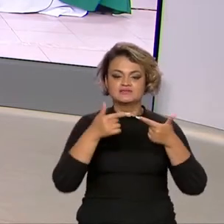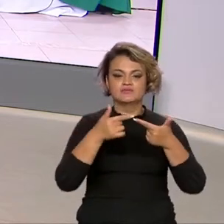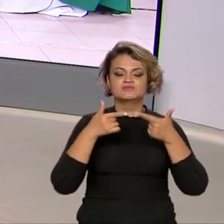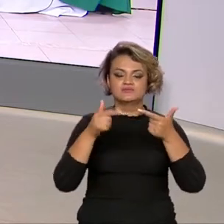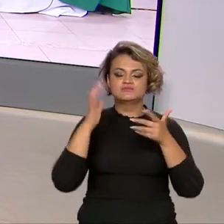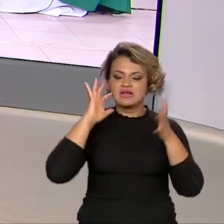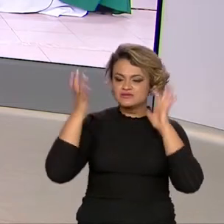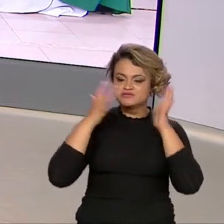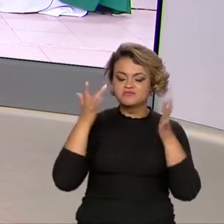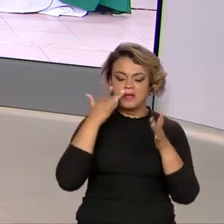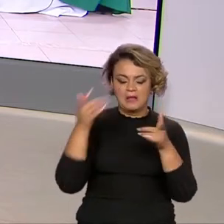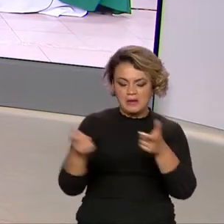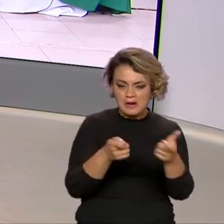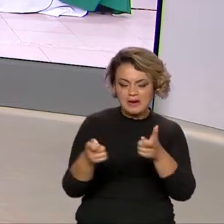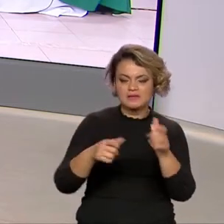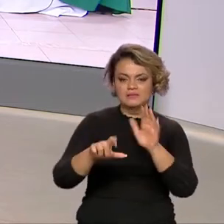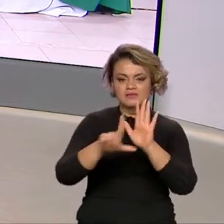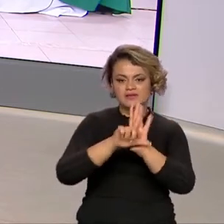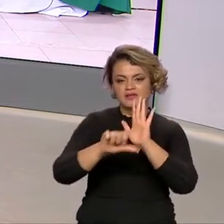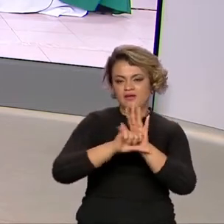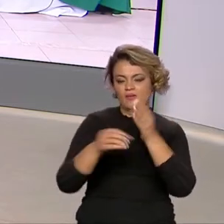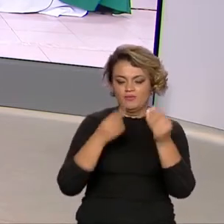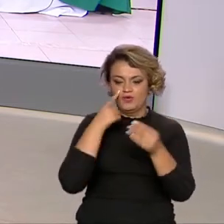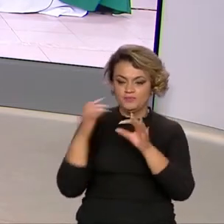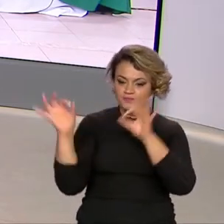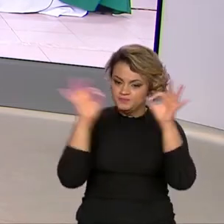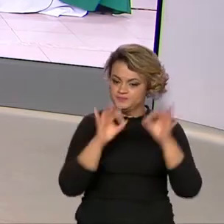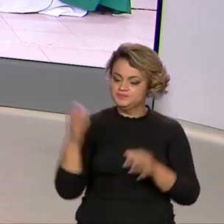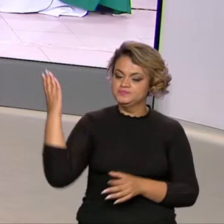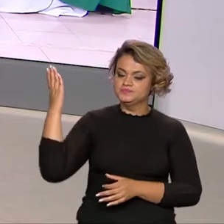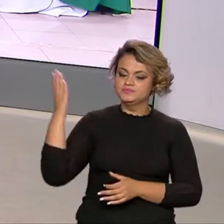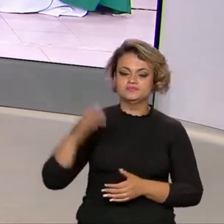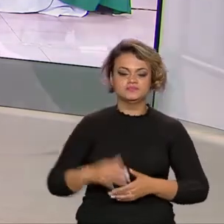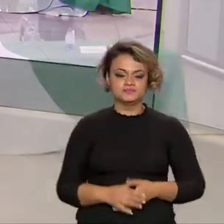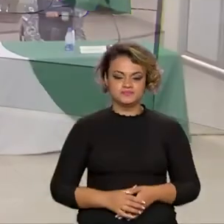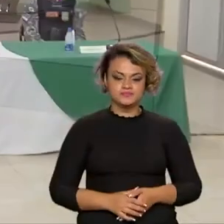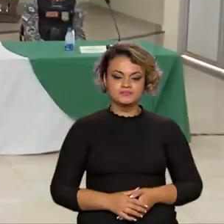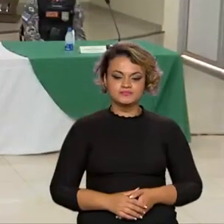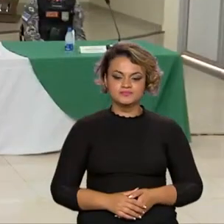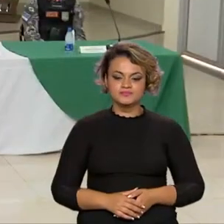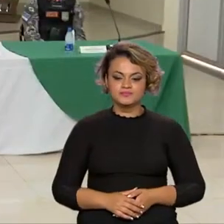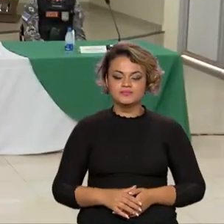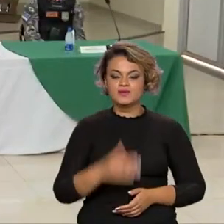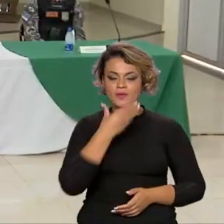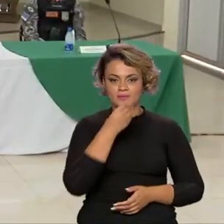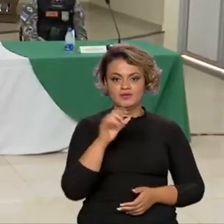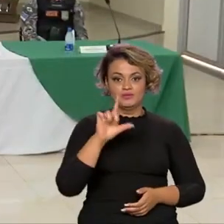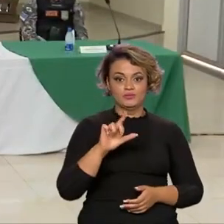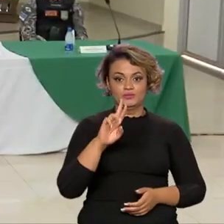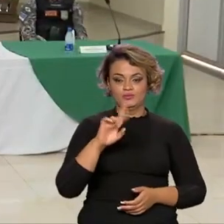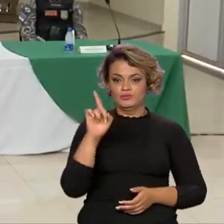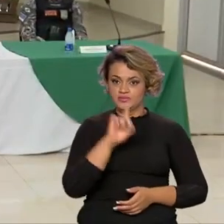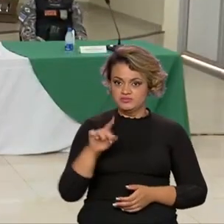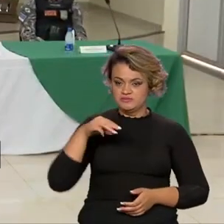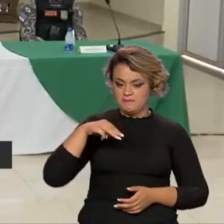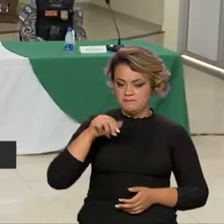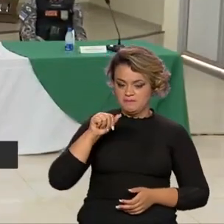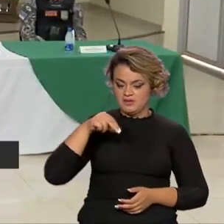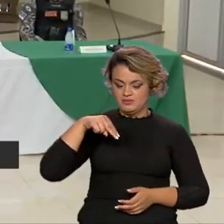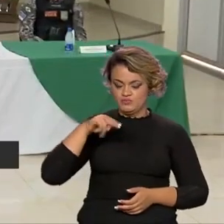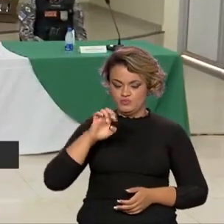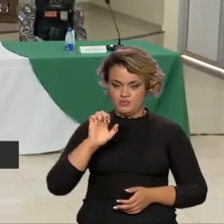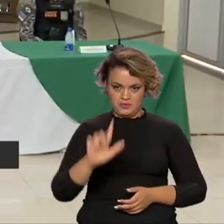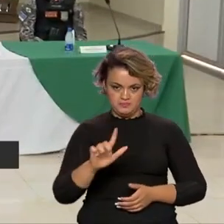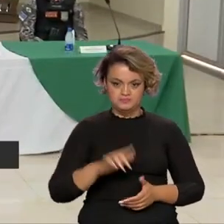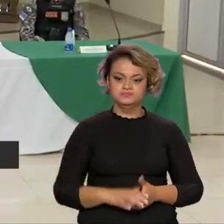de combate ao garimpo ilegal. Veja aqui com a gente. Contra-almirante, fuzileiro naval, Luiz Manuel de Campos Melo, do